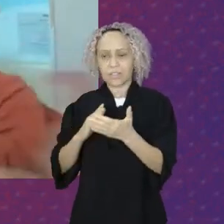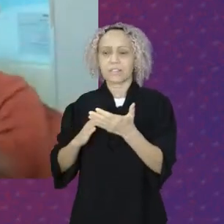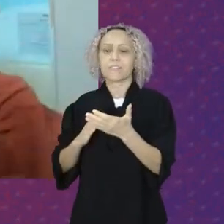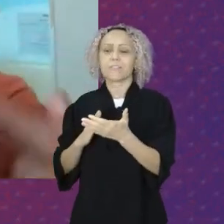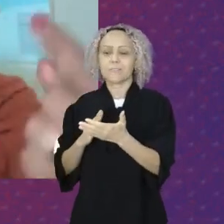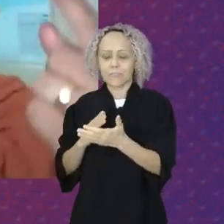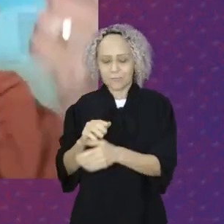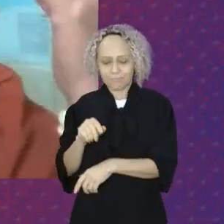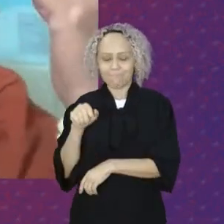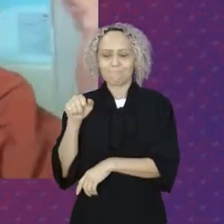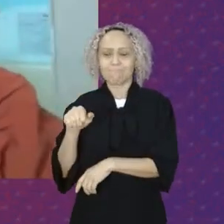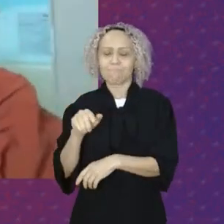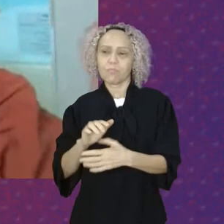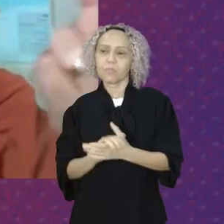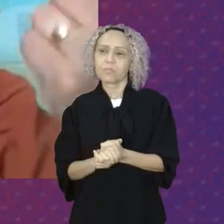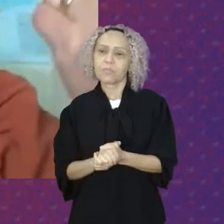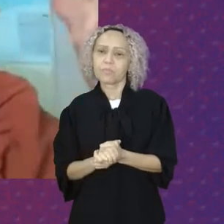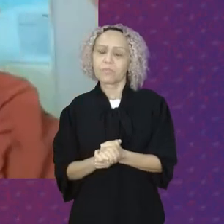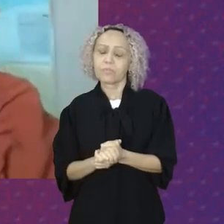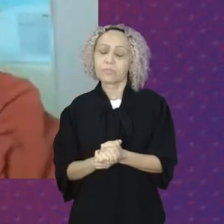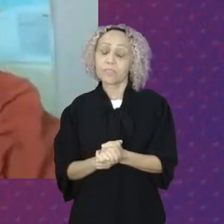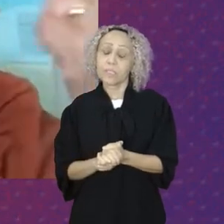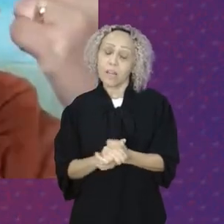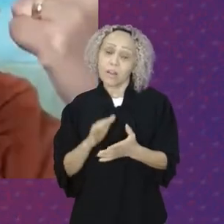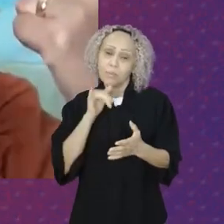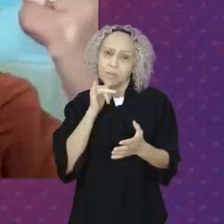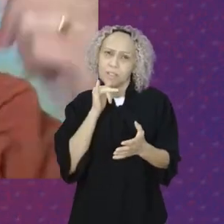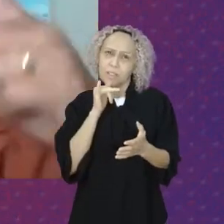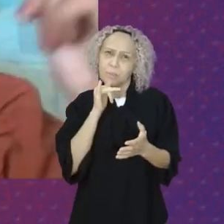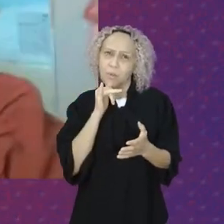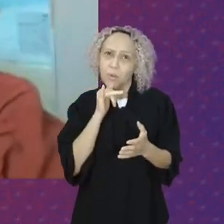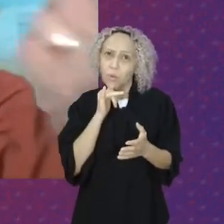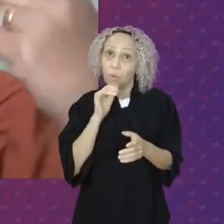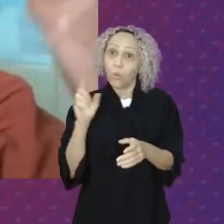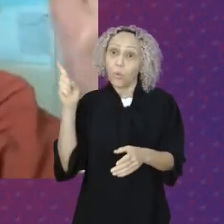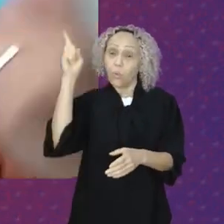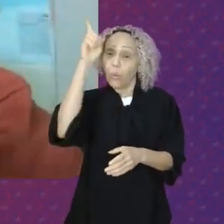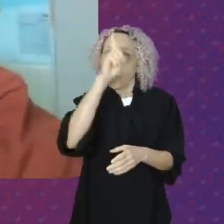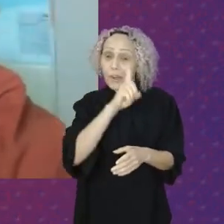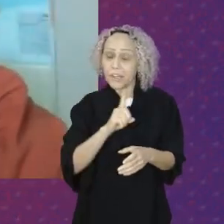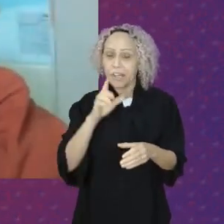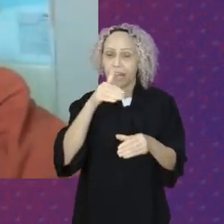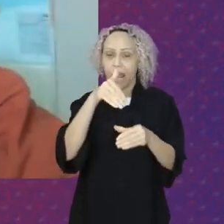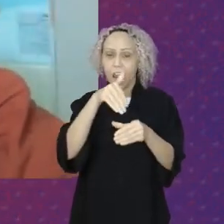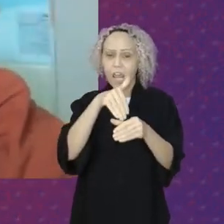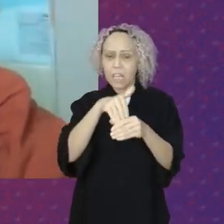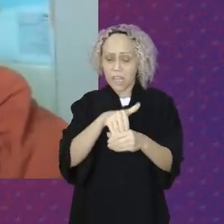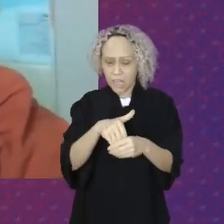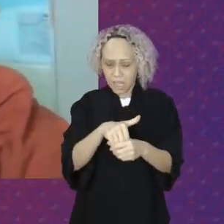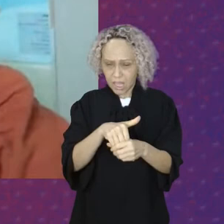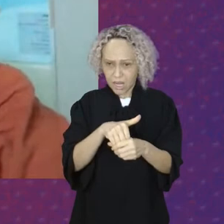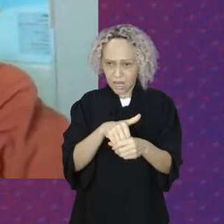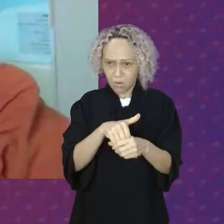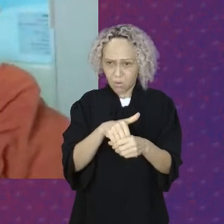demora, né, a votação por conta dos municípios, né, o resultado demora, porque não tem internet em todo lugar, enfim.